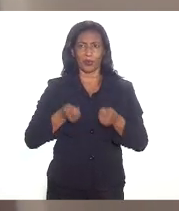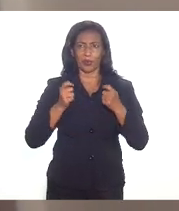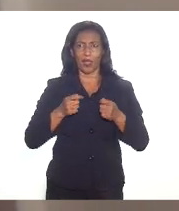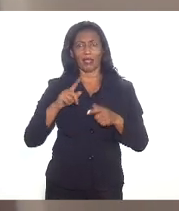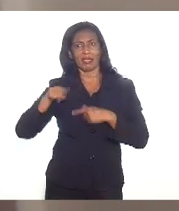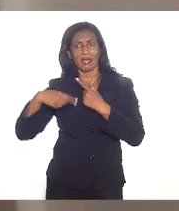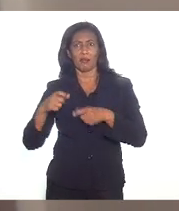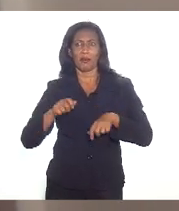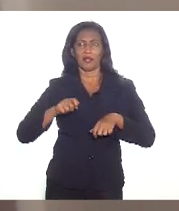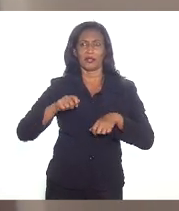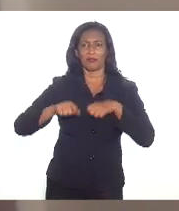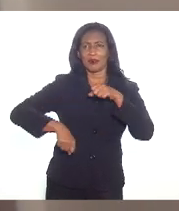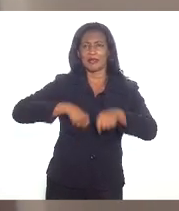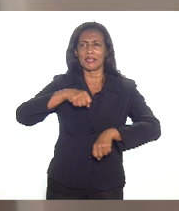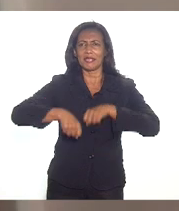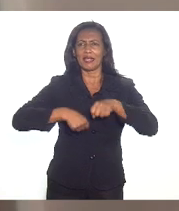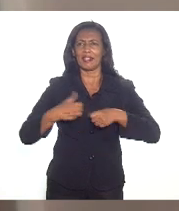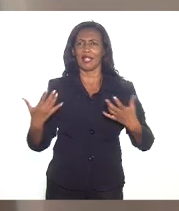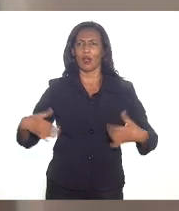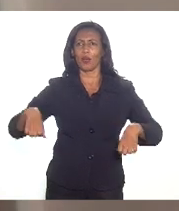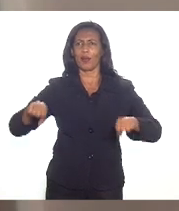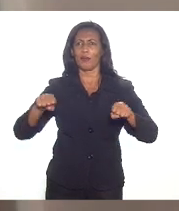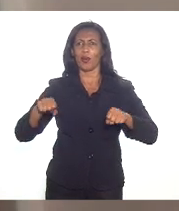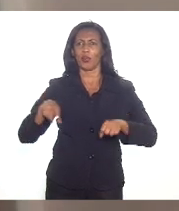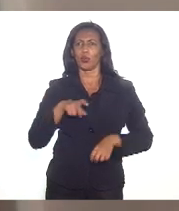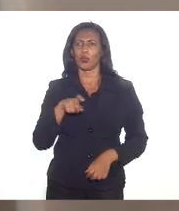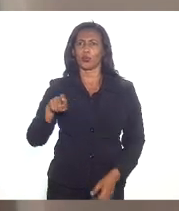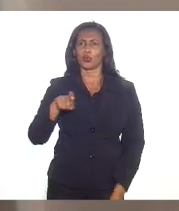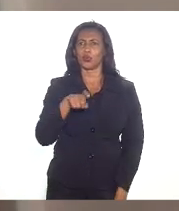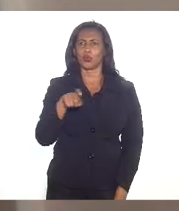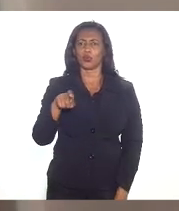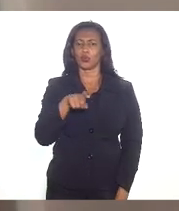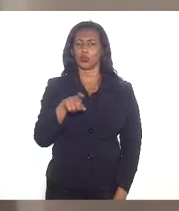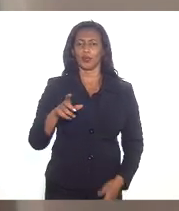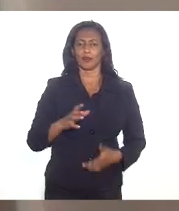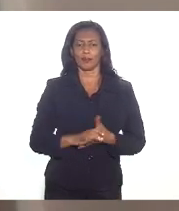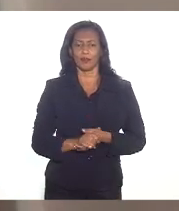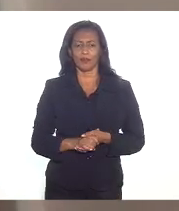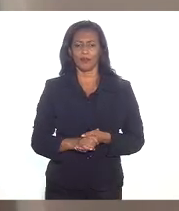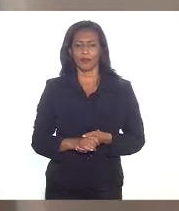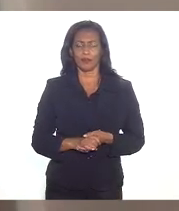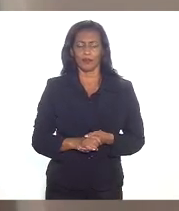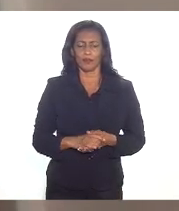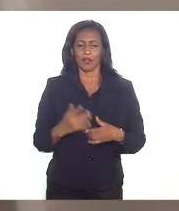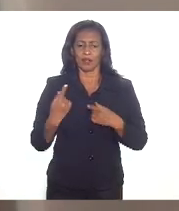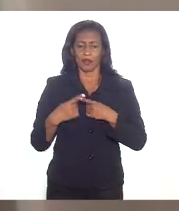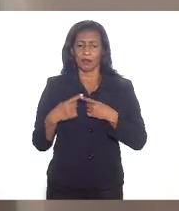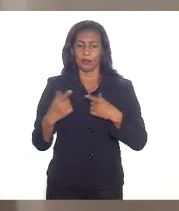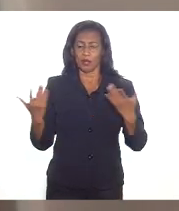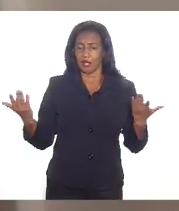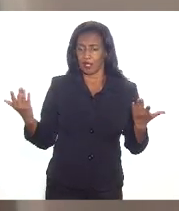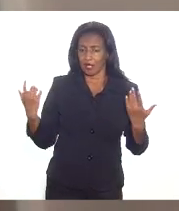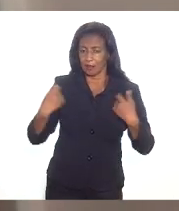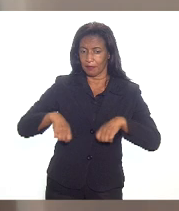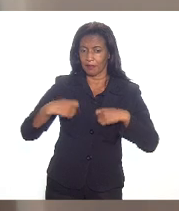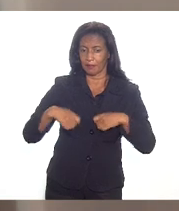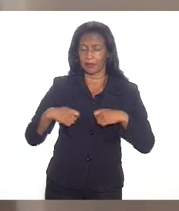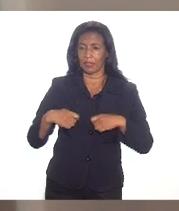moto, e quem ficaria meio prostrado por conta do uso de defensivo estaria